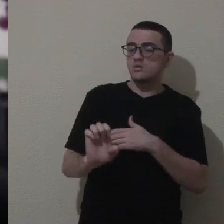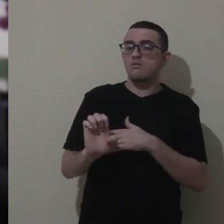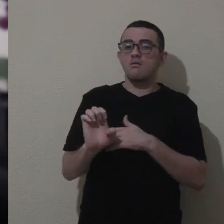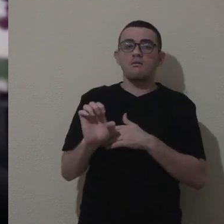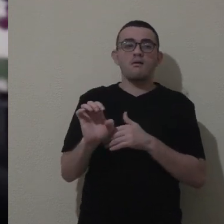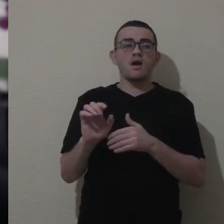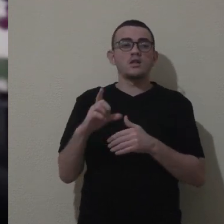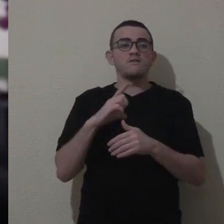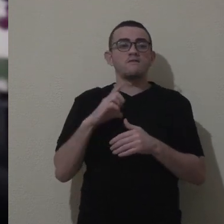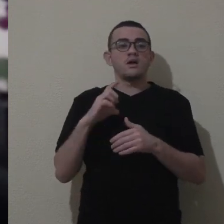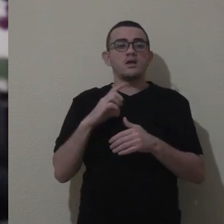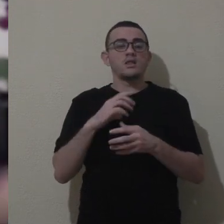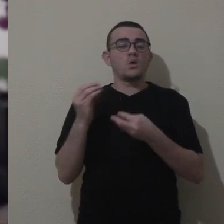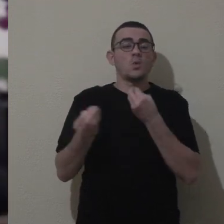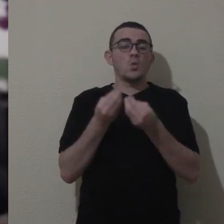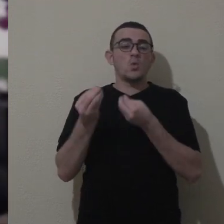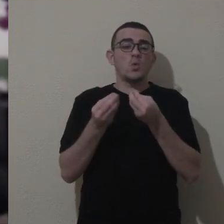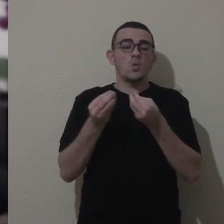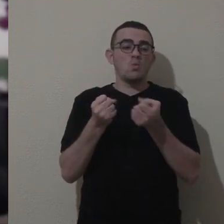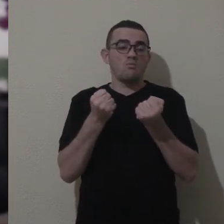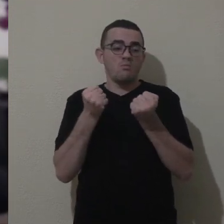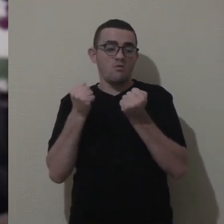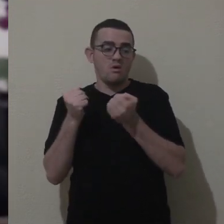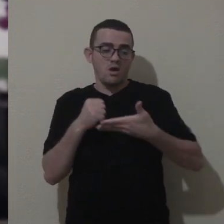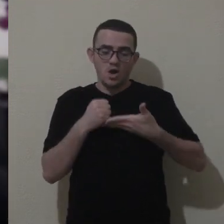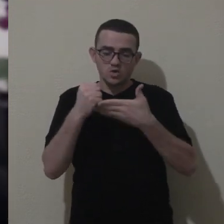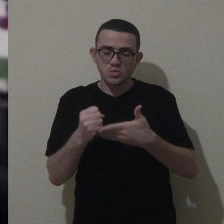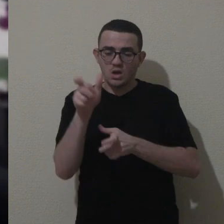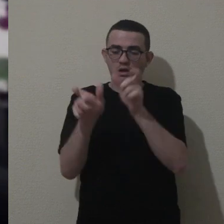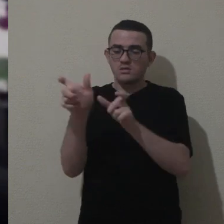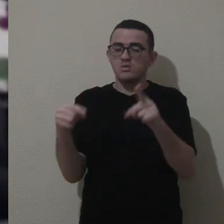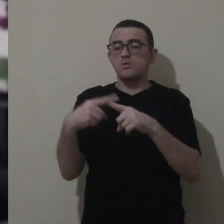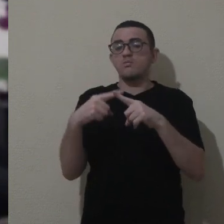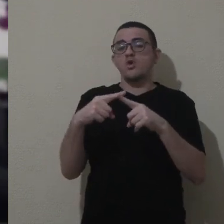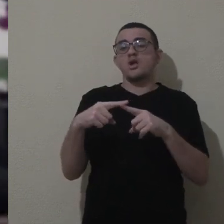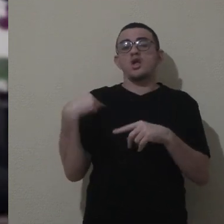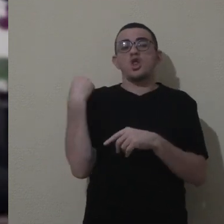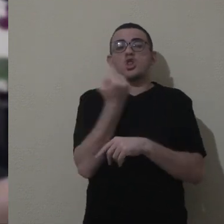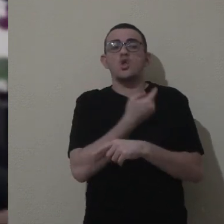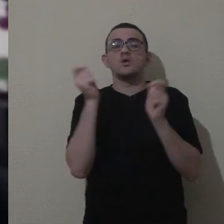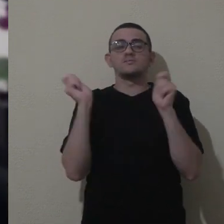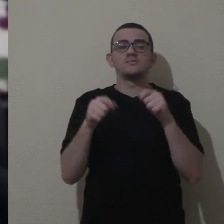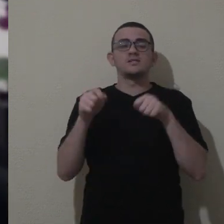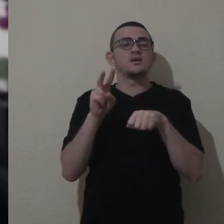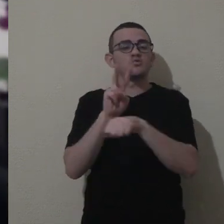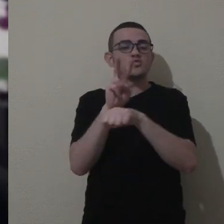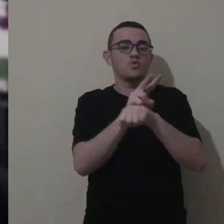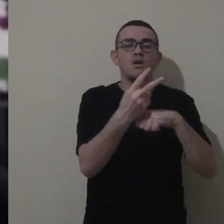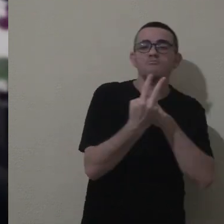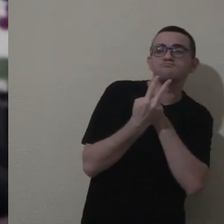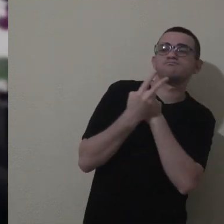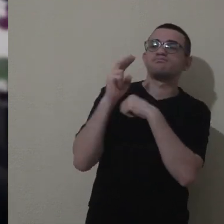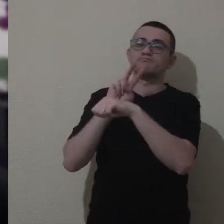um peso para ter que lidar com essas pessoas, né? Porque, queira ou não, nós precisamos cuidar um